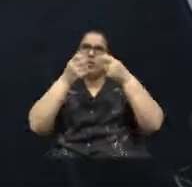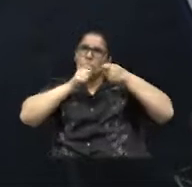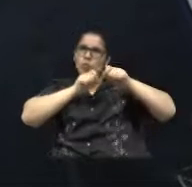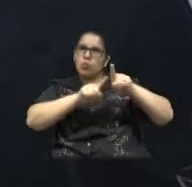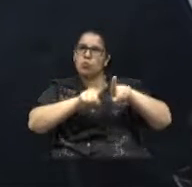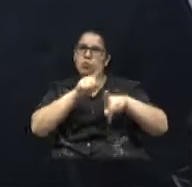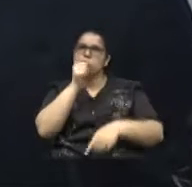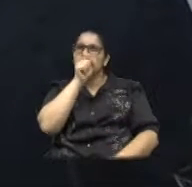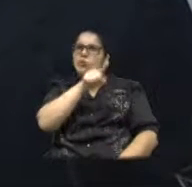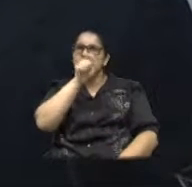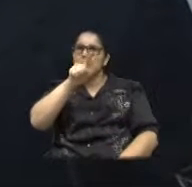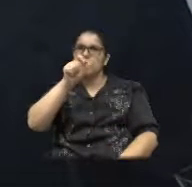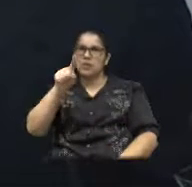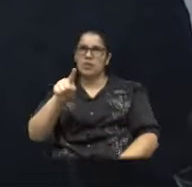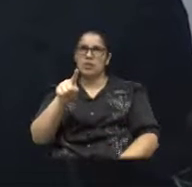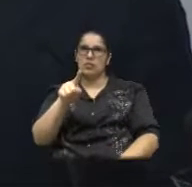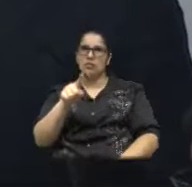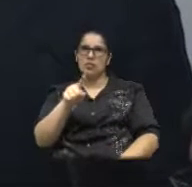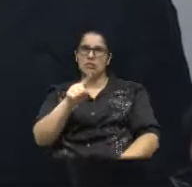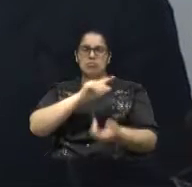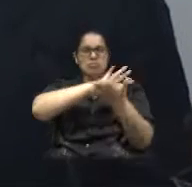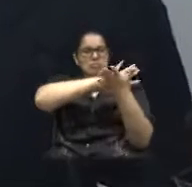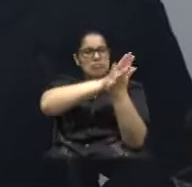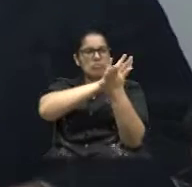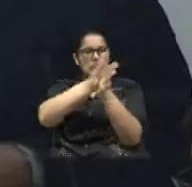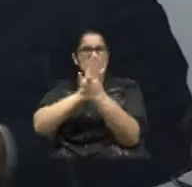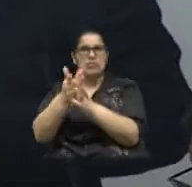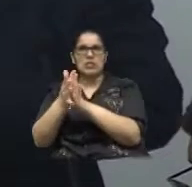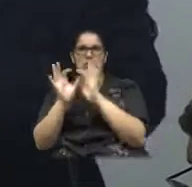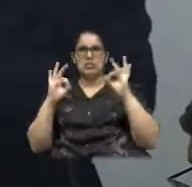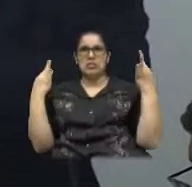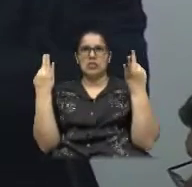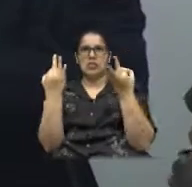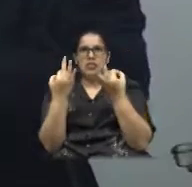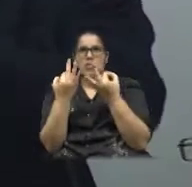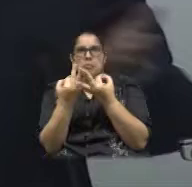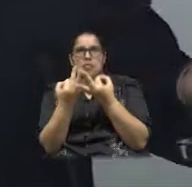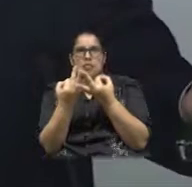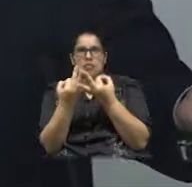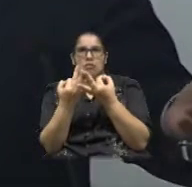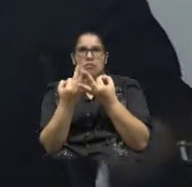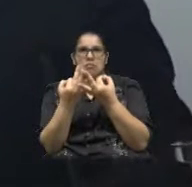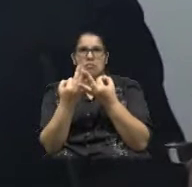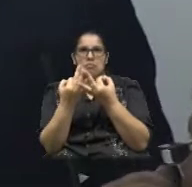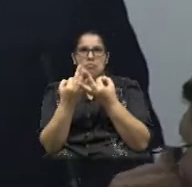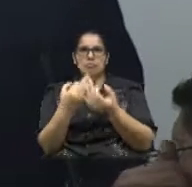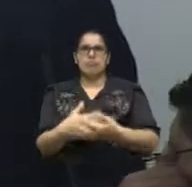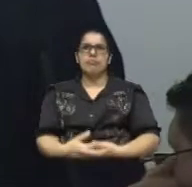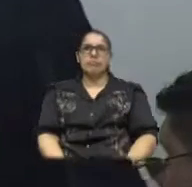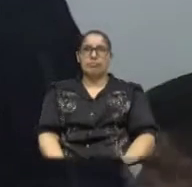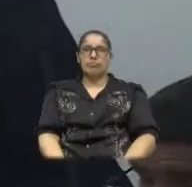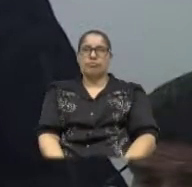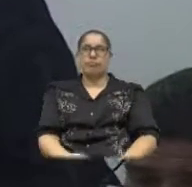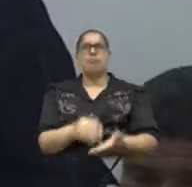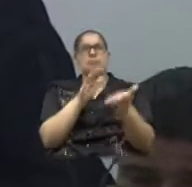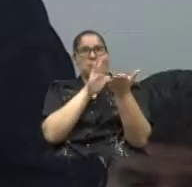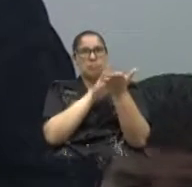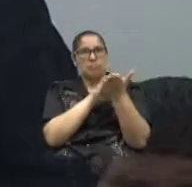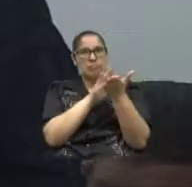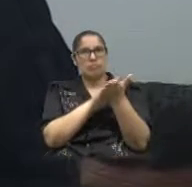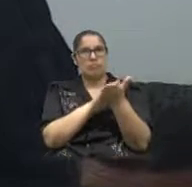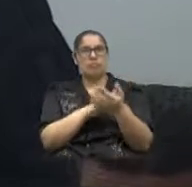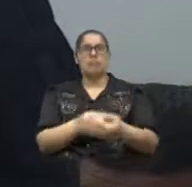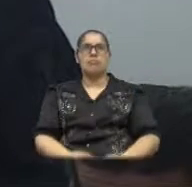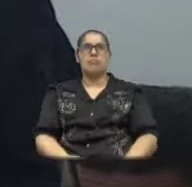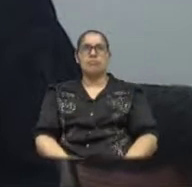ofendendo e passando por cima de todos como se fosse pó. Parabéns, e